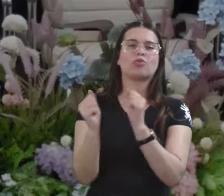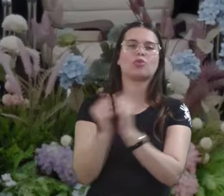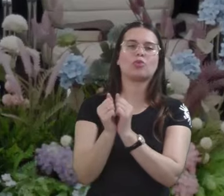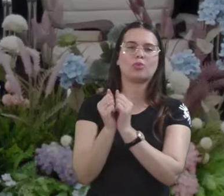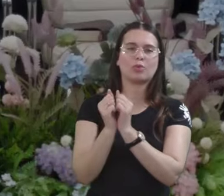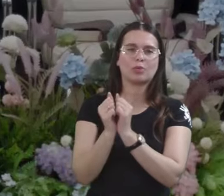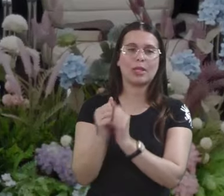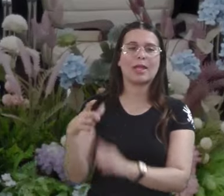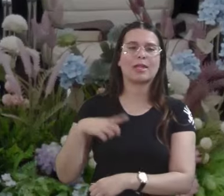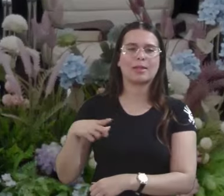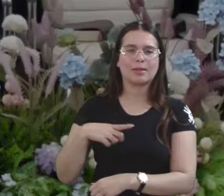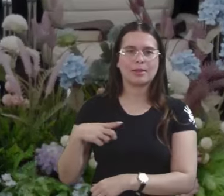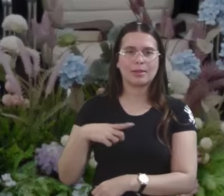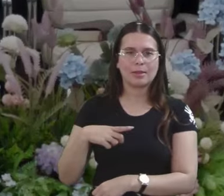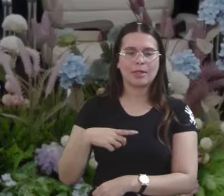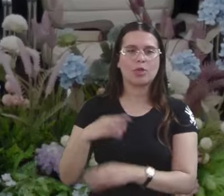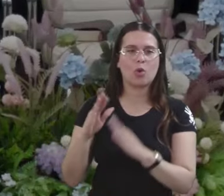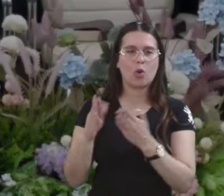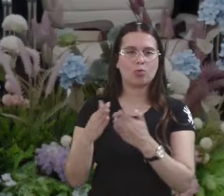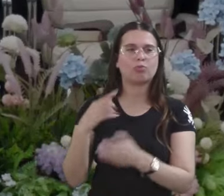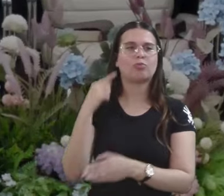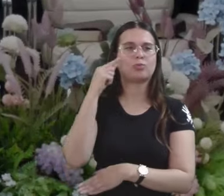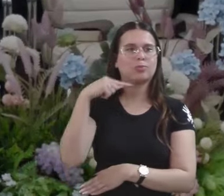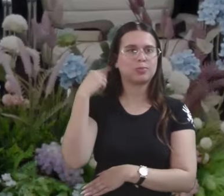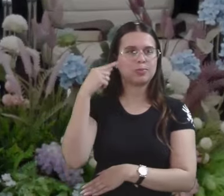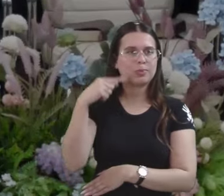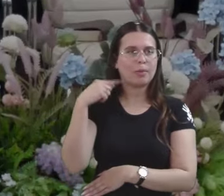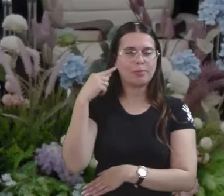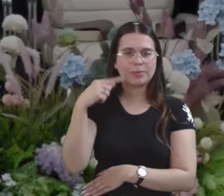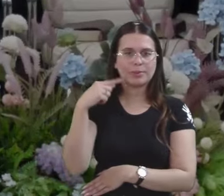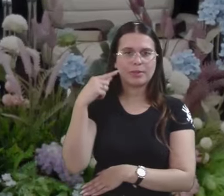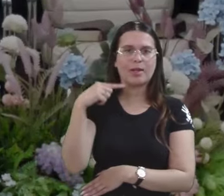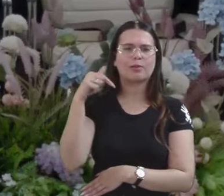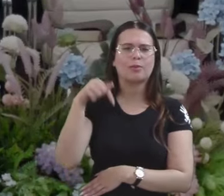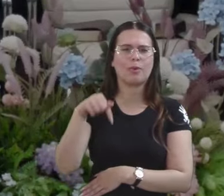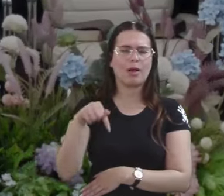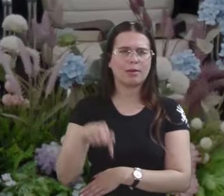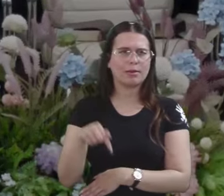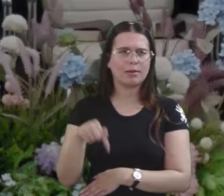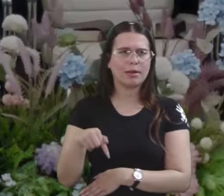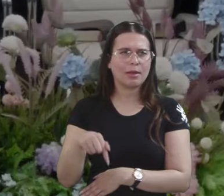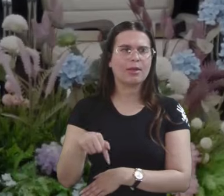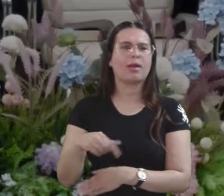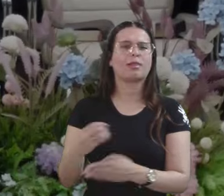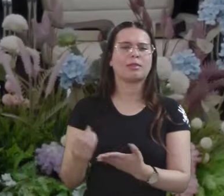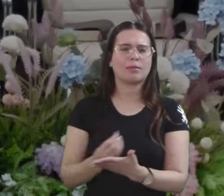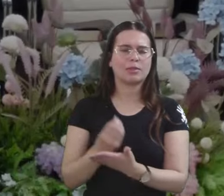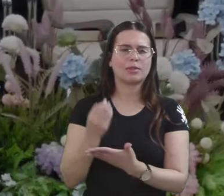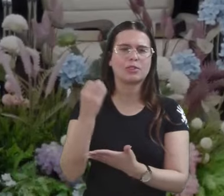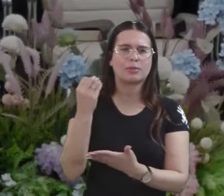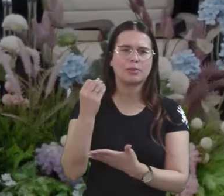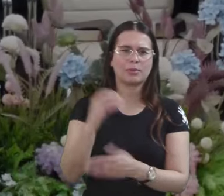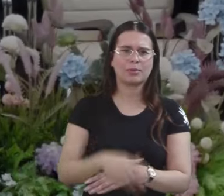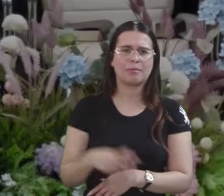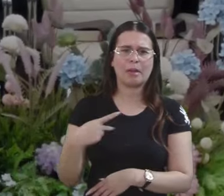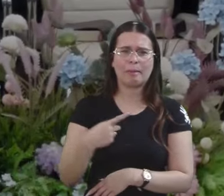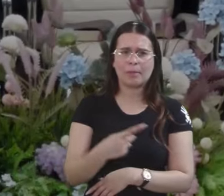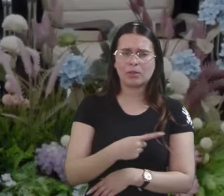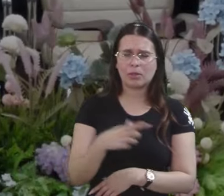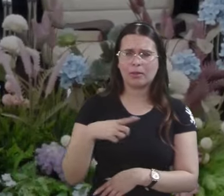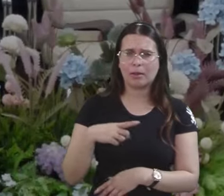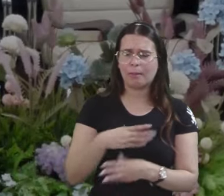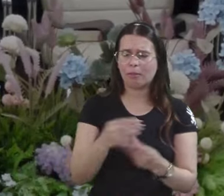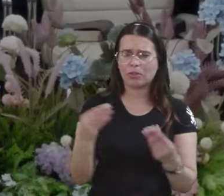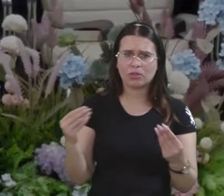com a quantidade de igreja que tem, não fazer um vereador, não fazer um deputado, mas pastor, tem muita gente